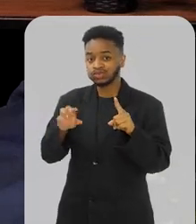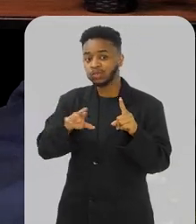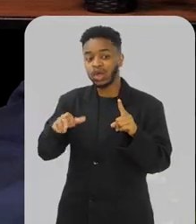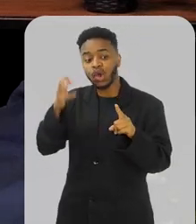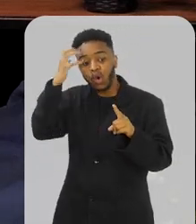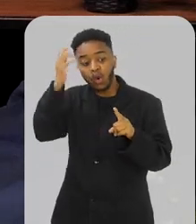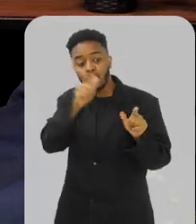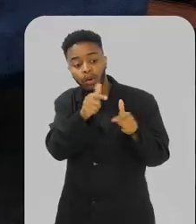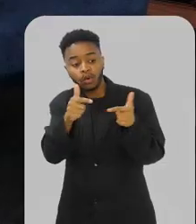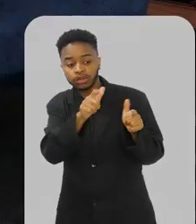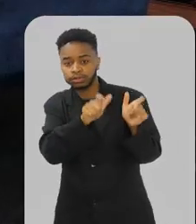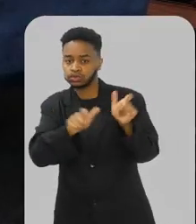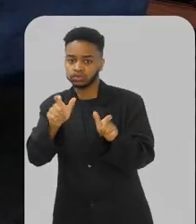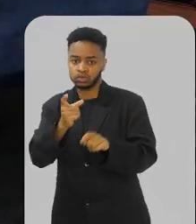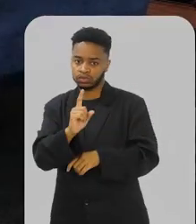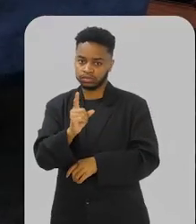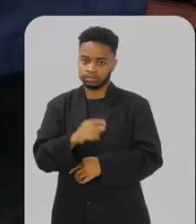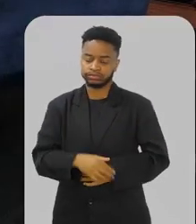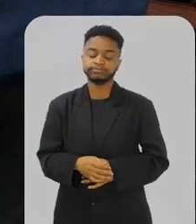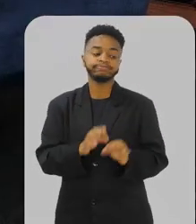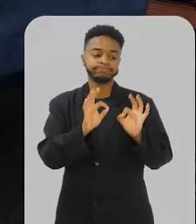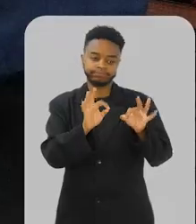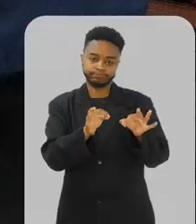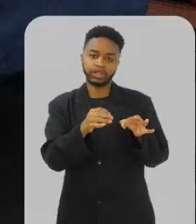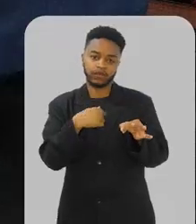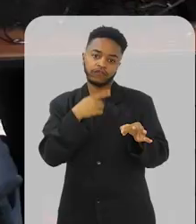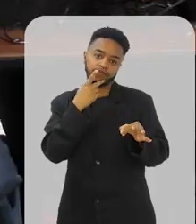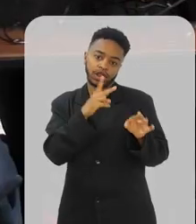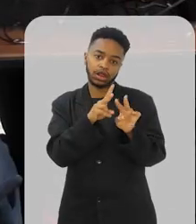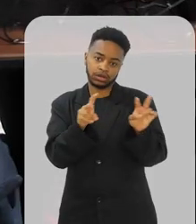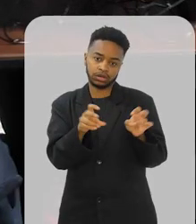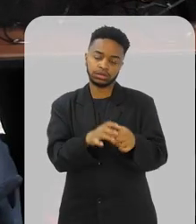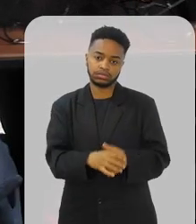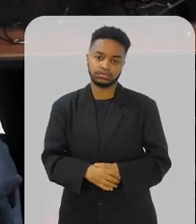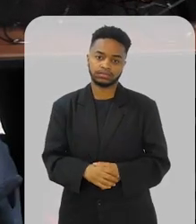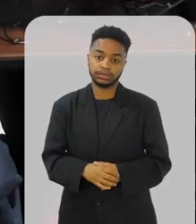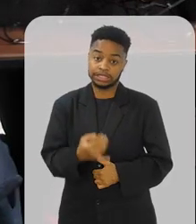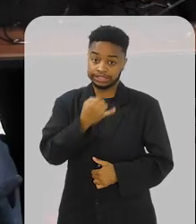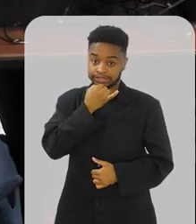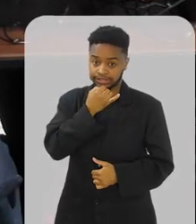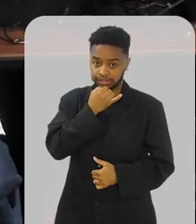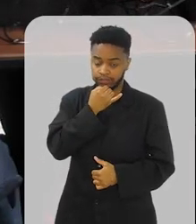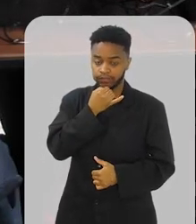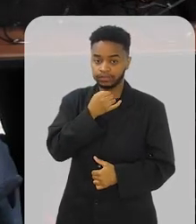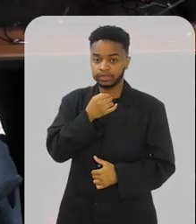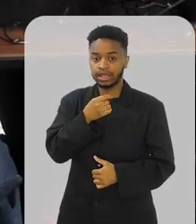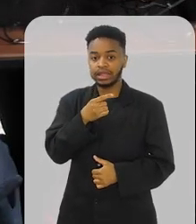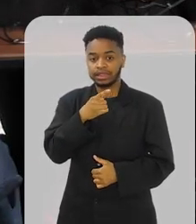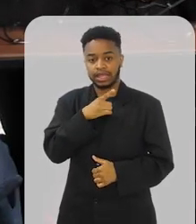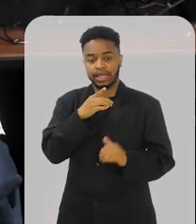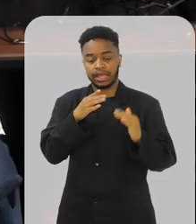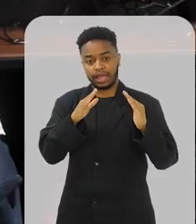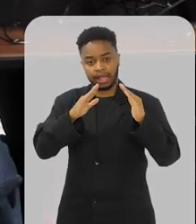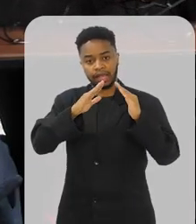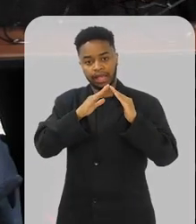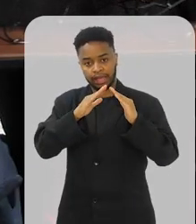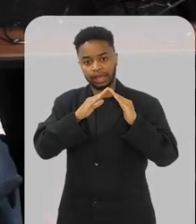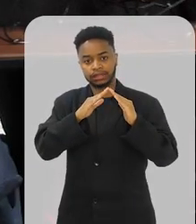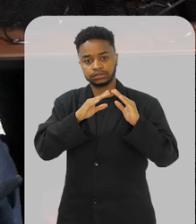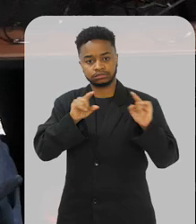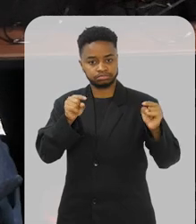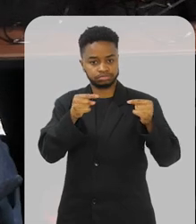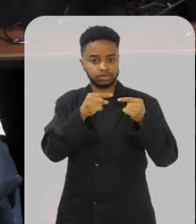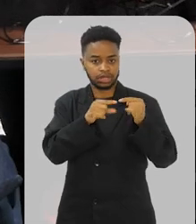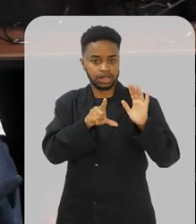próximo. É, eu ia falar sobre isso. Por exemplo, as casas legalizadas, elas têm um